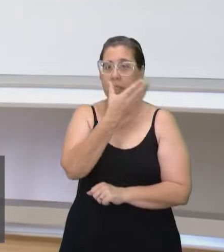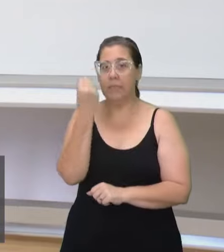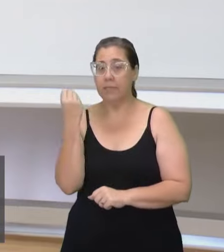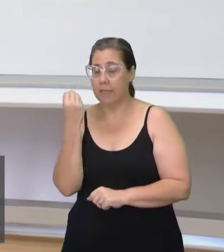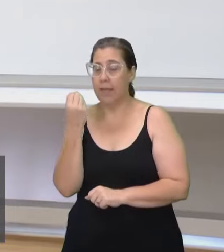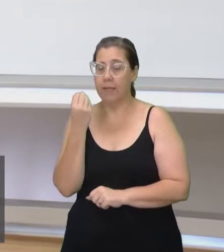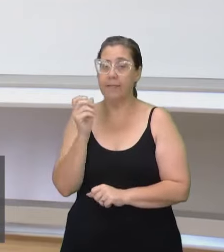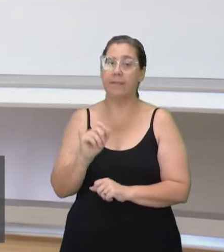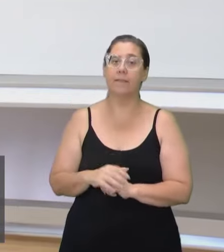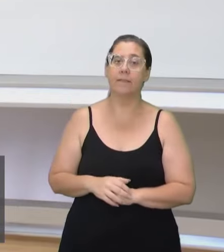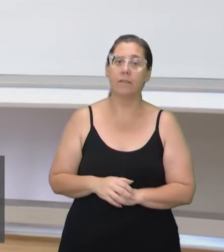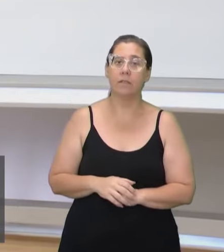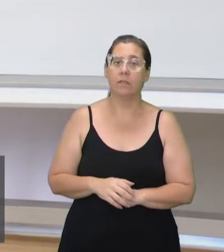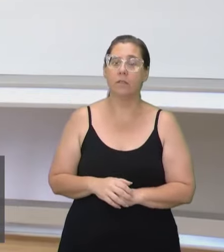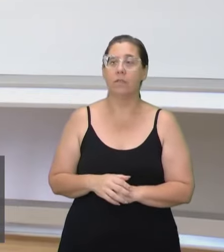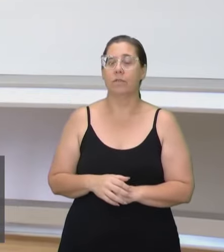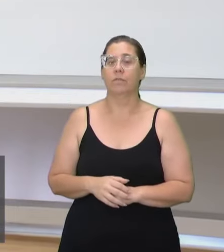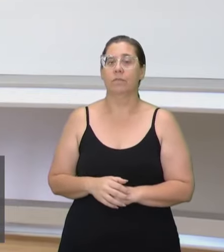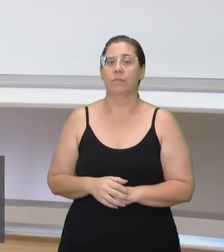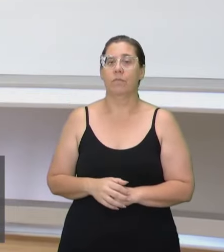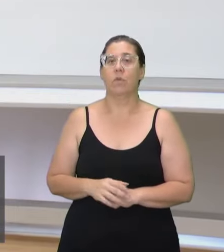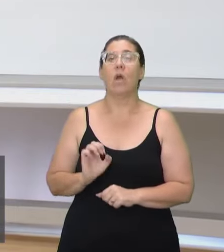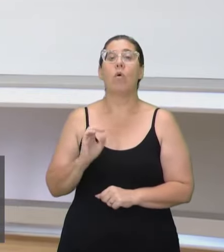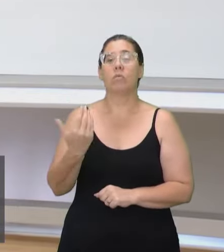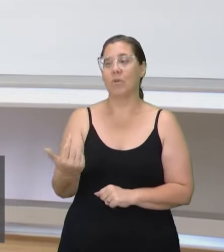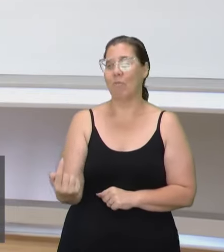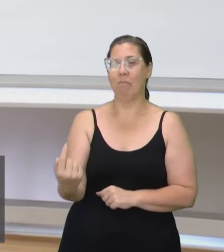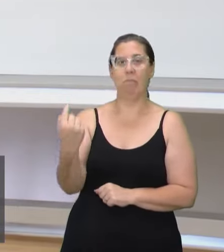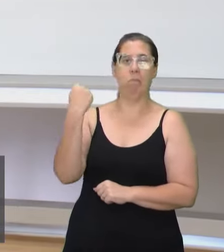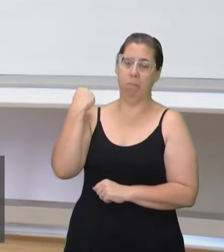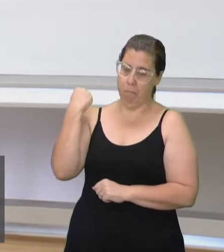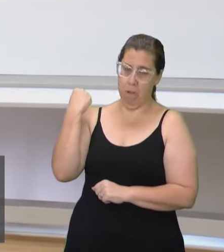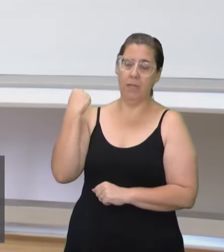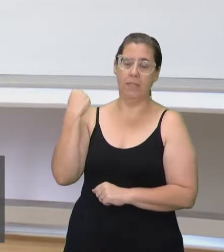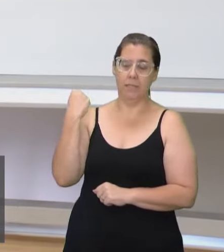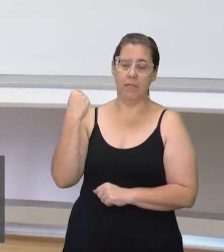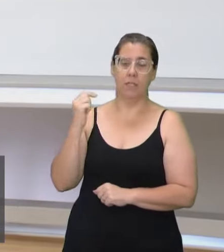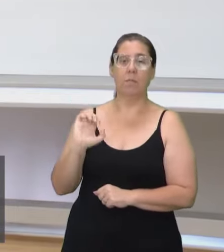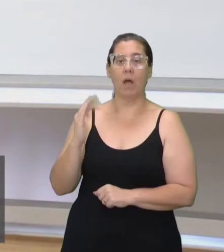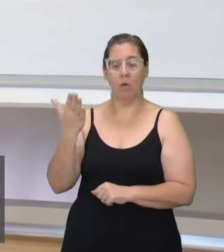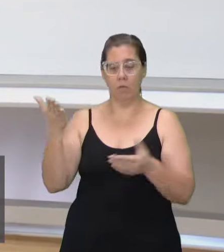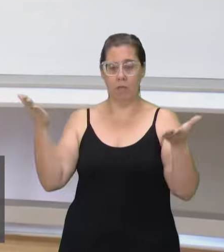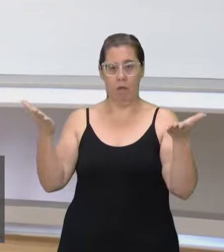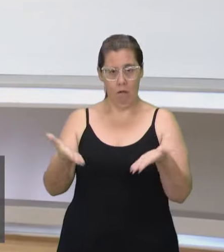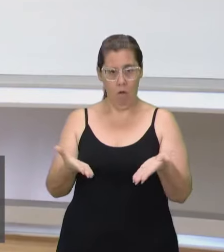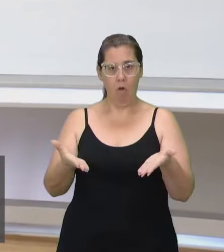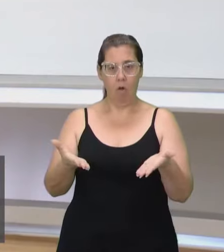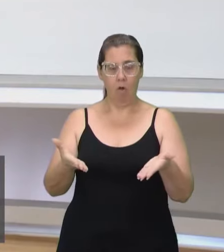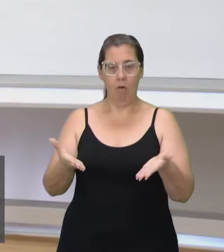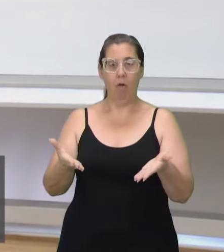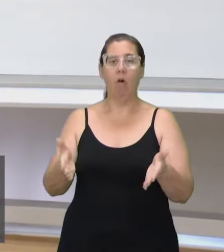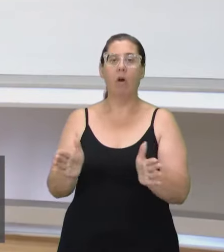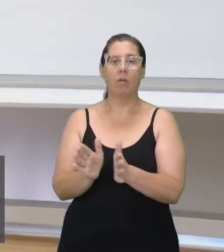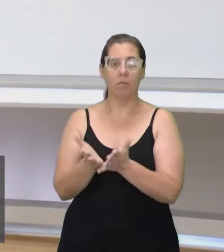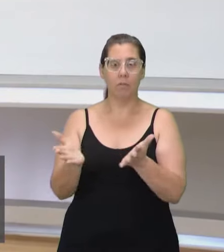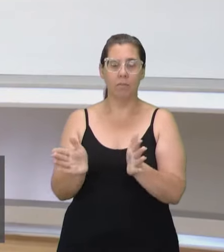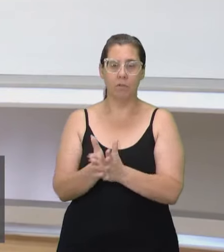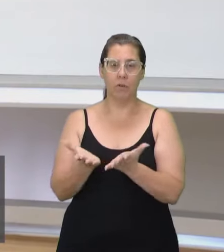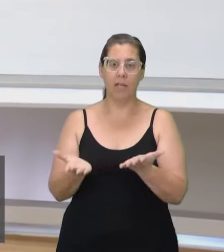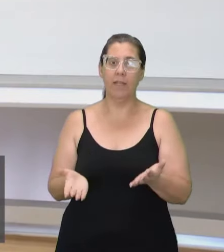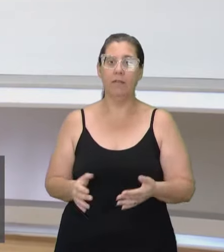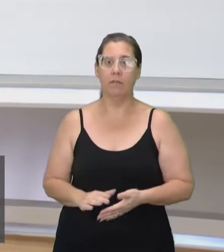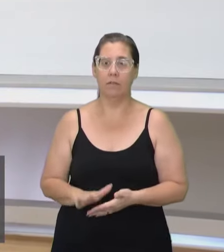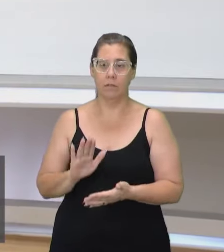um pouco do peso histórico que existe por trás dessa possibilidade de mudança, né?